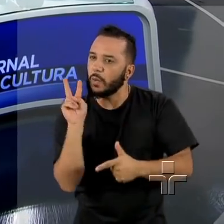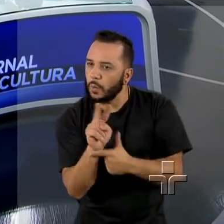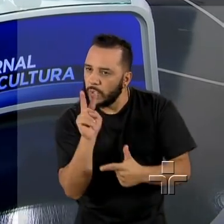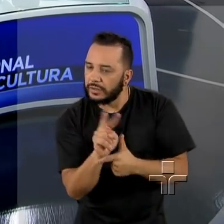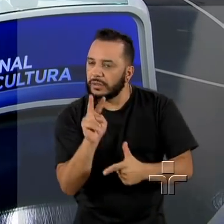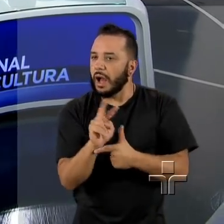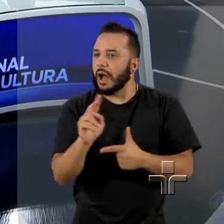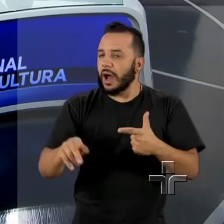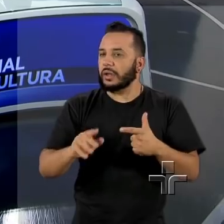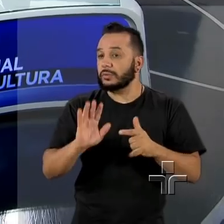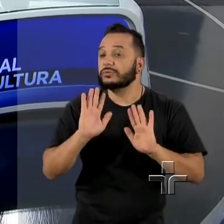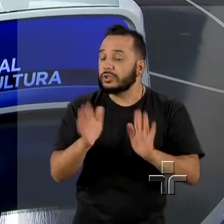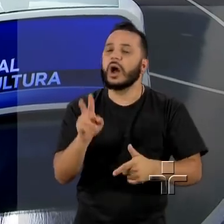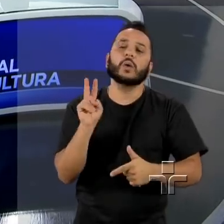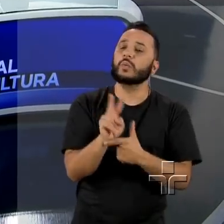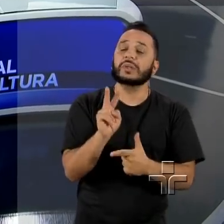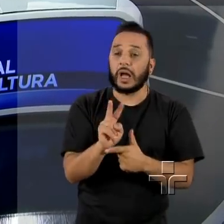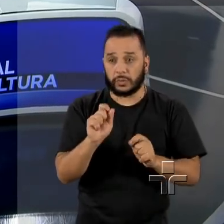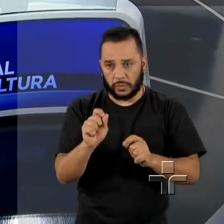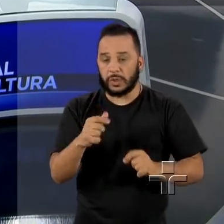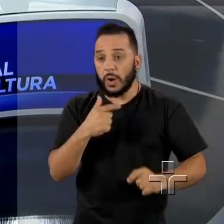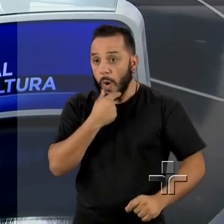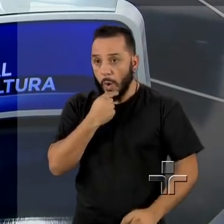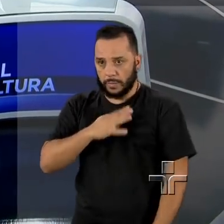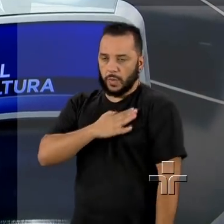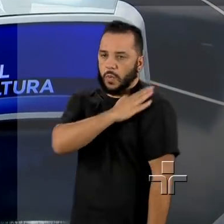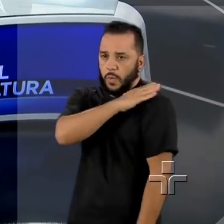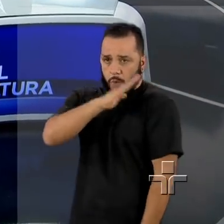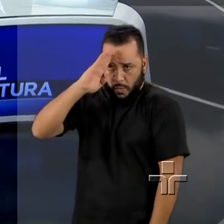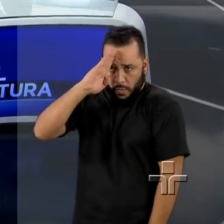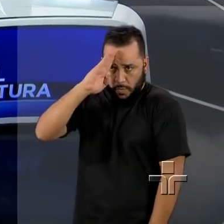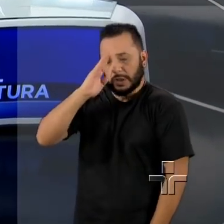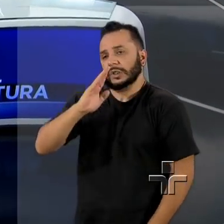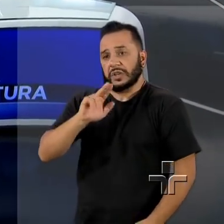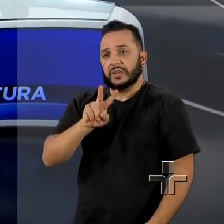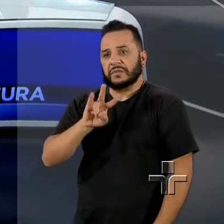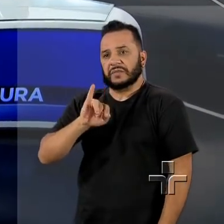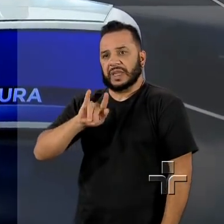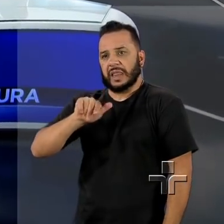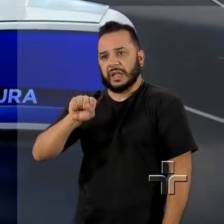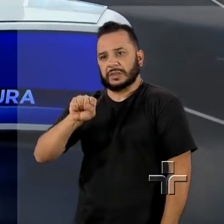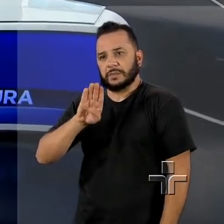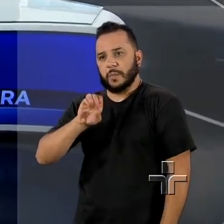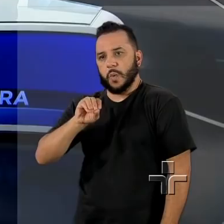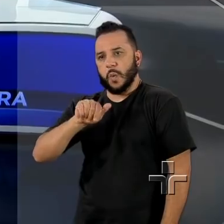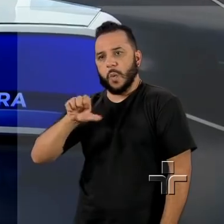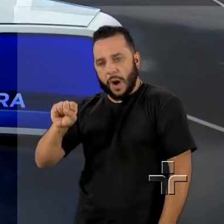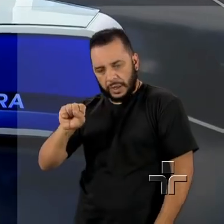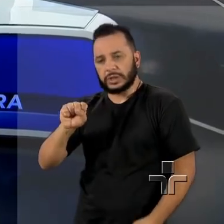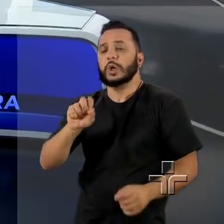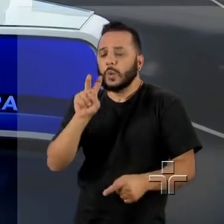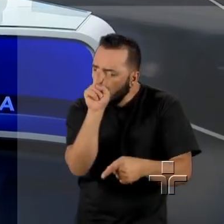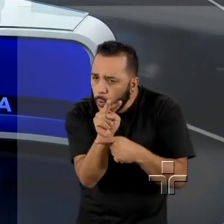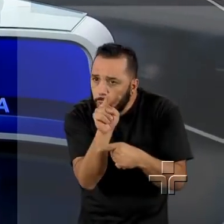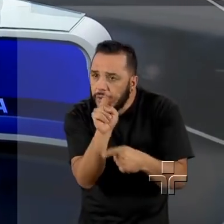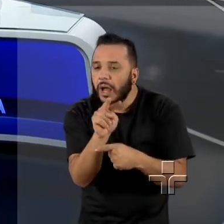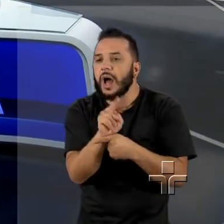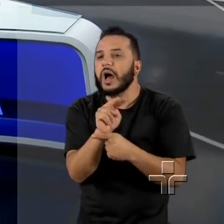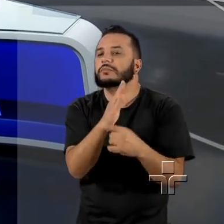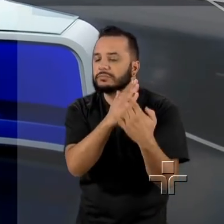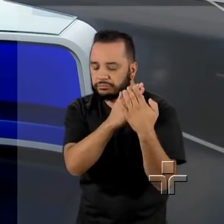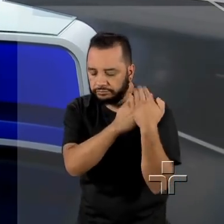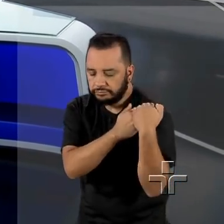um país pode achar que você pode ter forças armadas falidas. Um país, ainda mais do tamanho que o Brasil tem